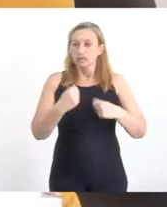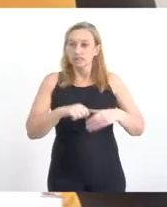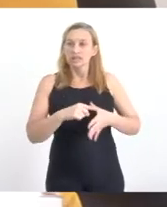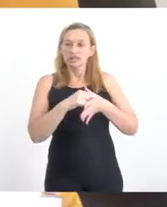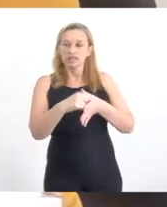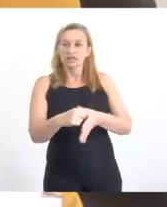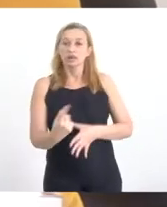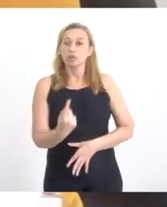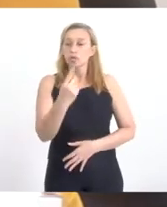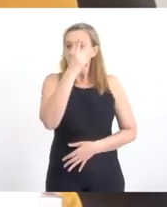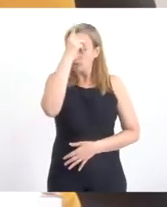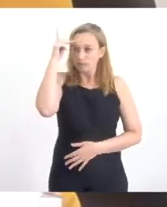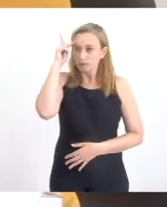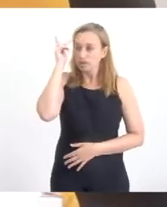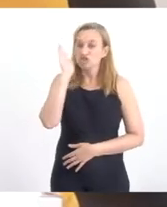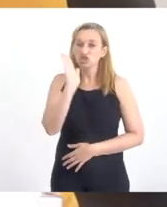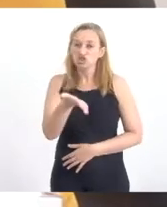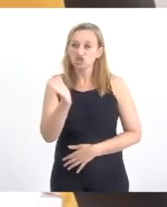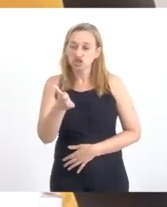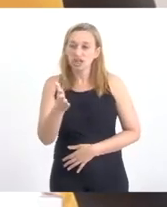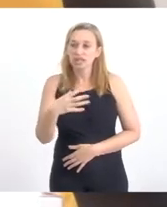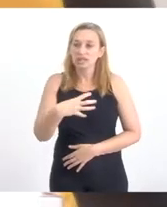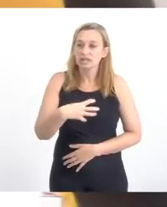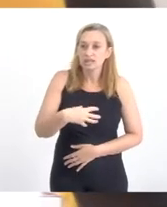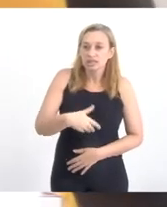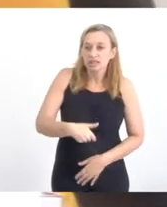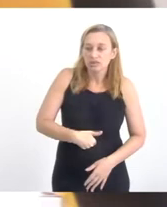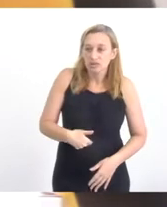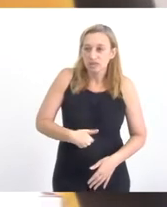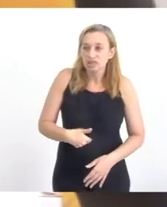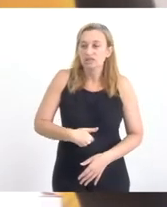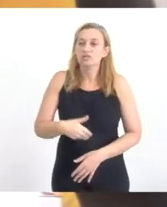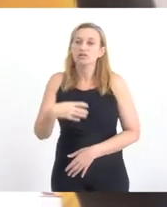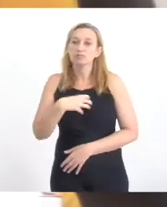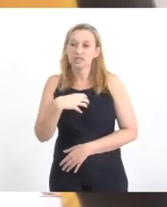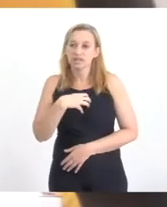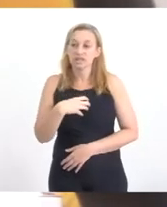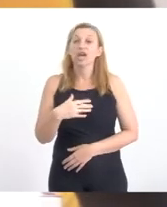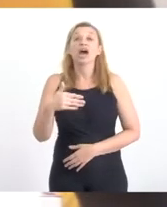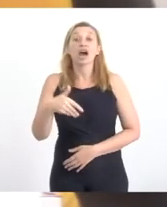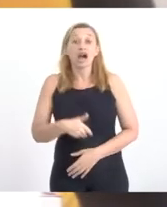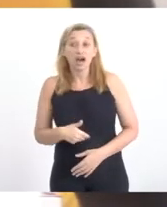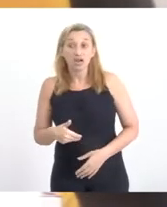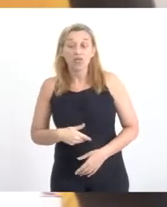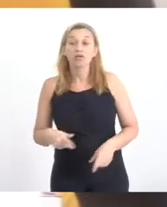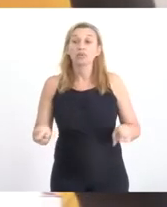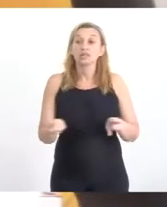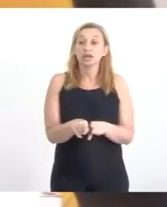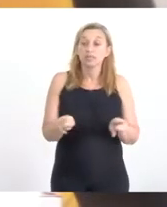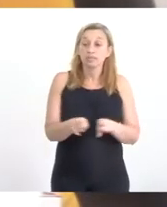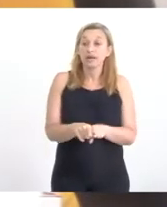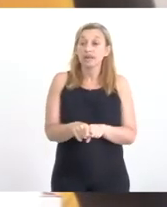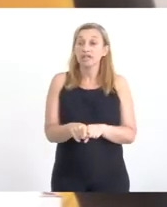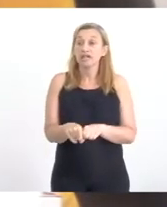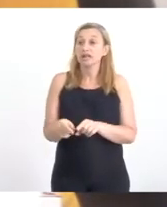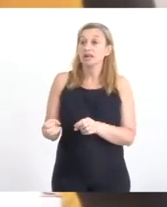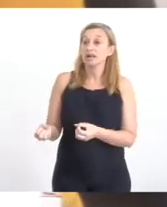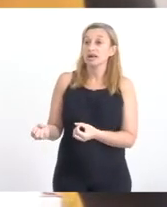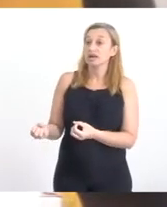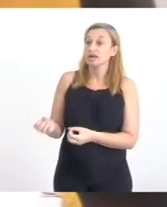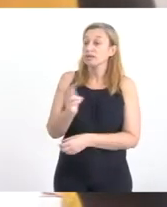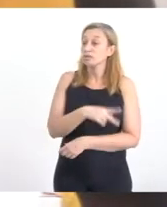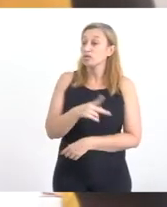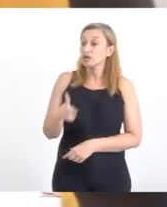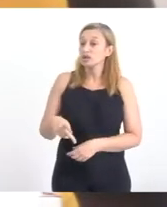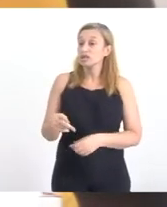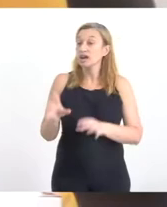dirigido para uma pessoa que já passou fome a fome também a professora essa